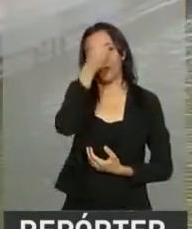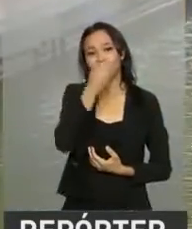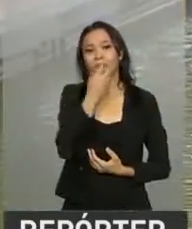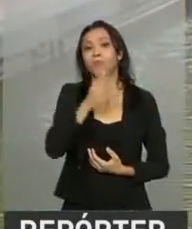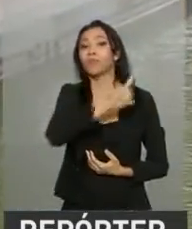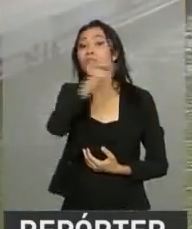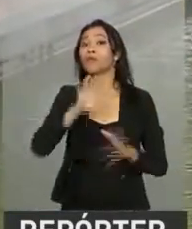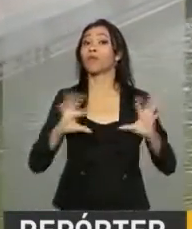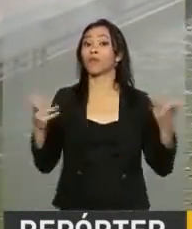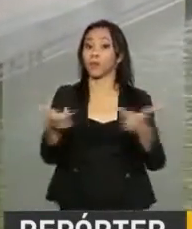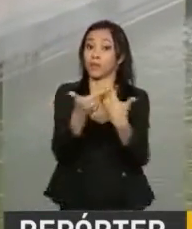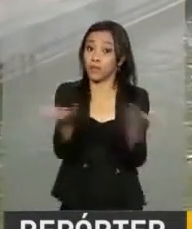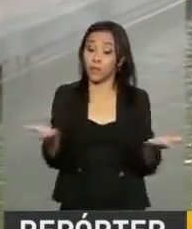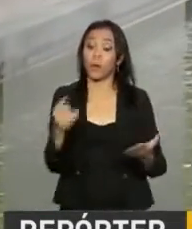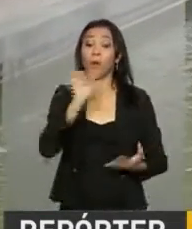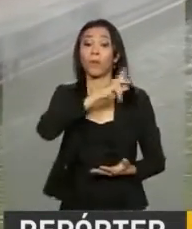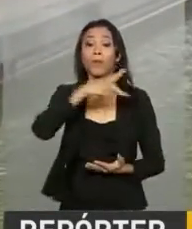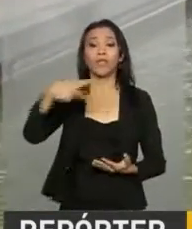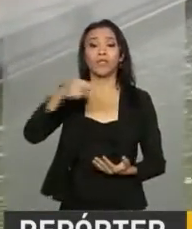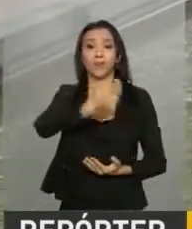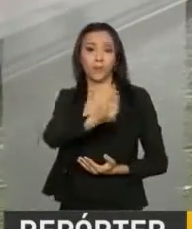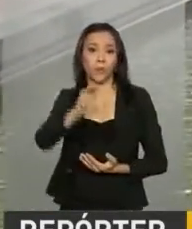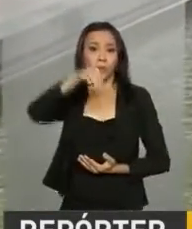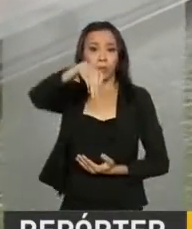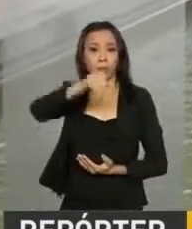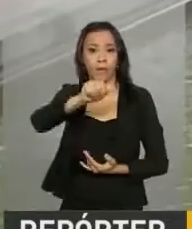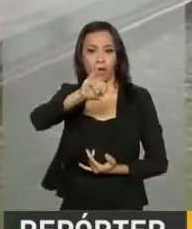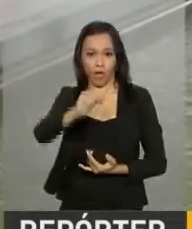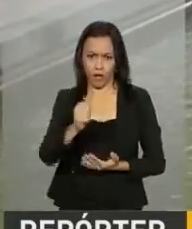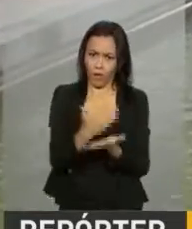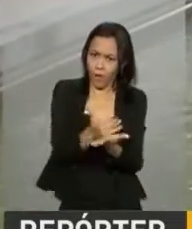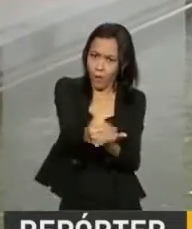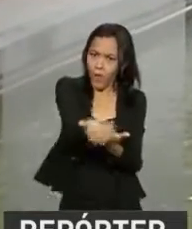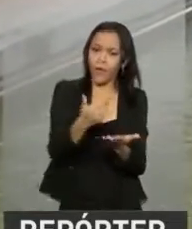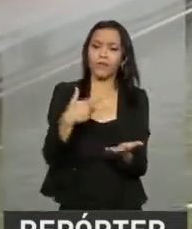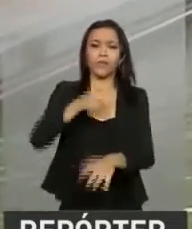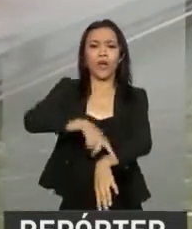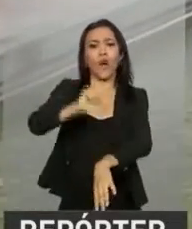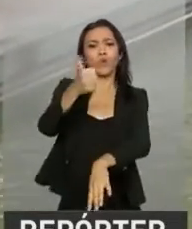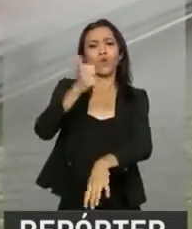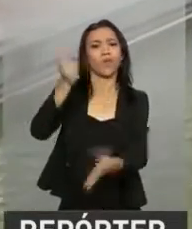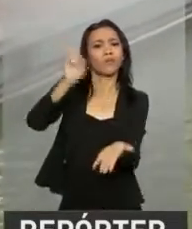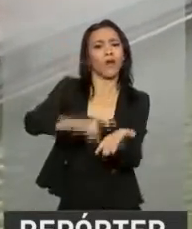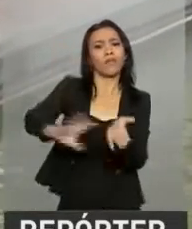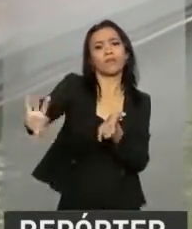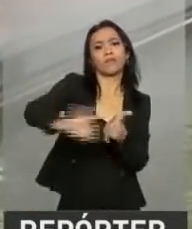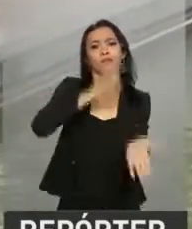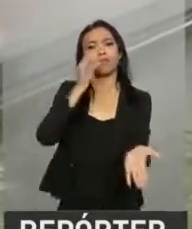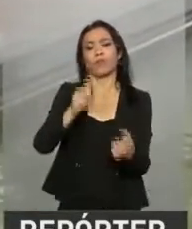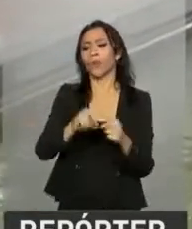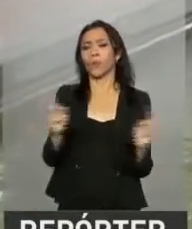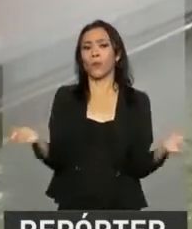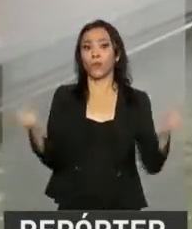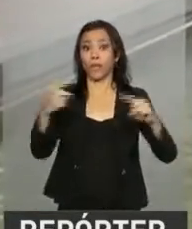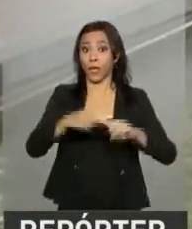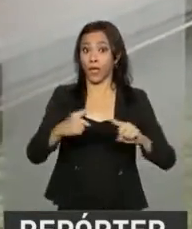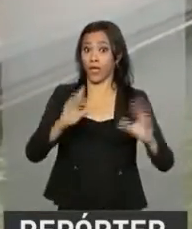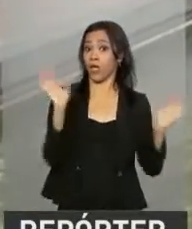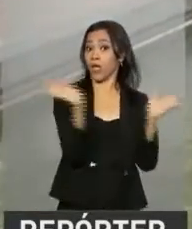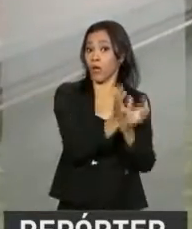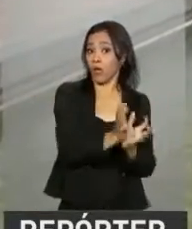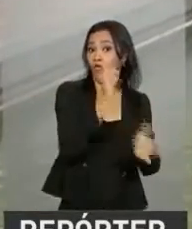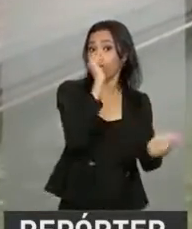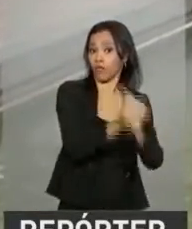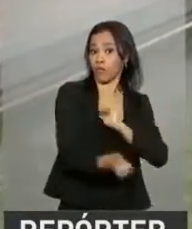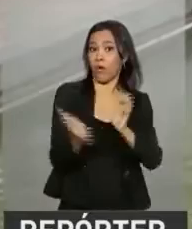O presidente interino Rodrigo Maia começa a sua agenda às 11 horas na Caixa, onde ele assina um ato de parceria com clubes de futebol.